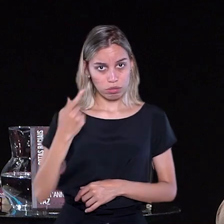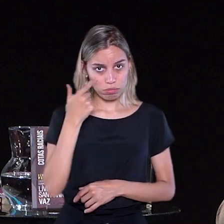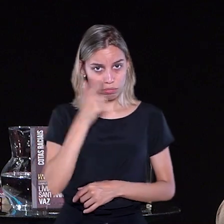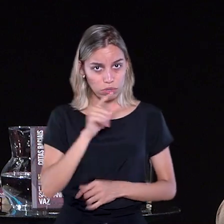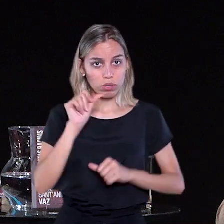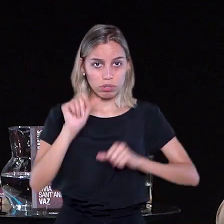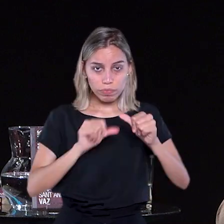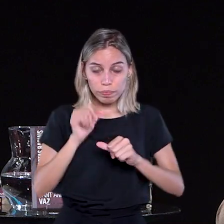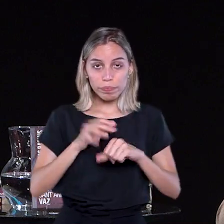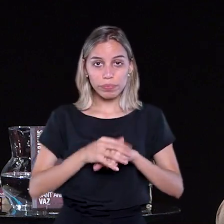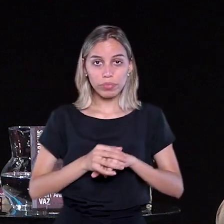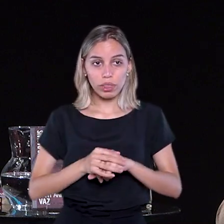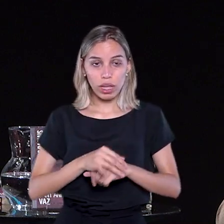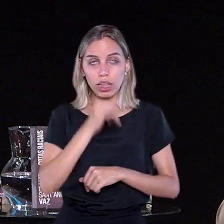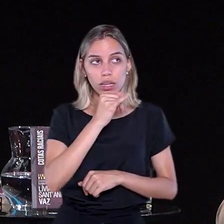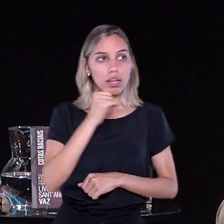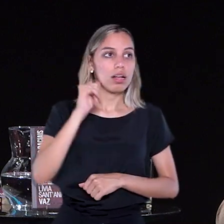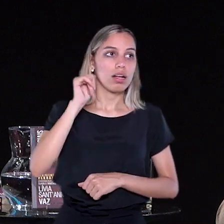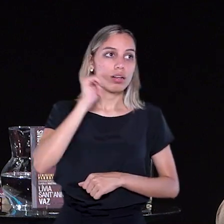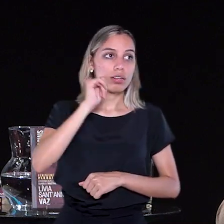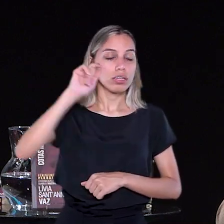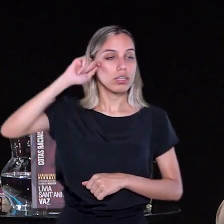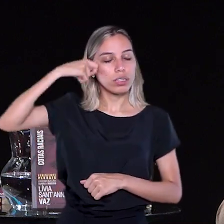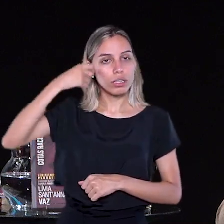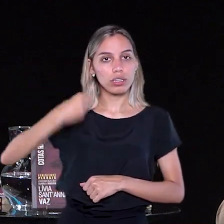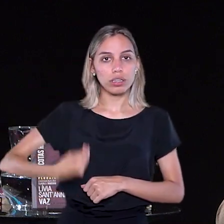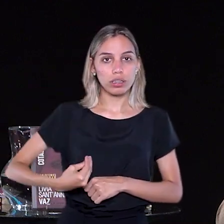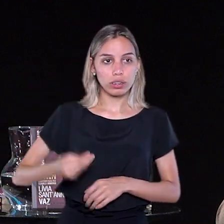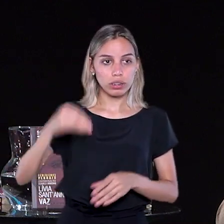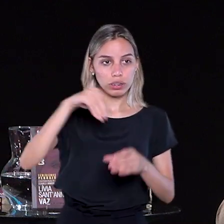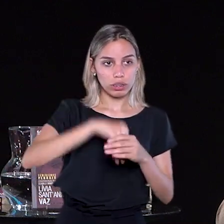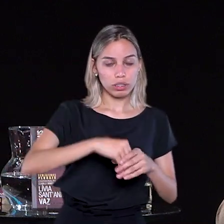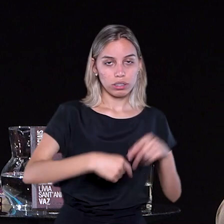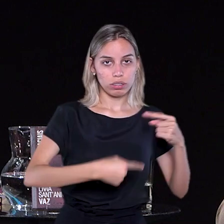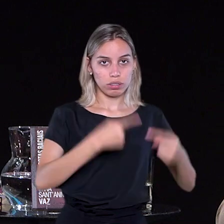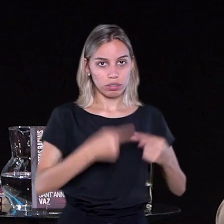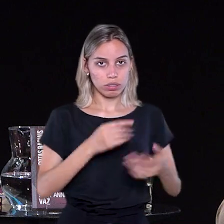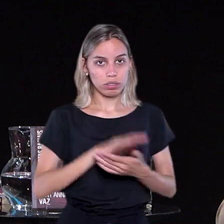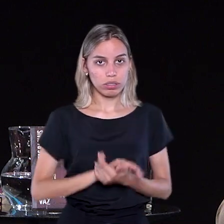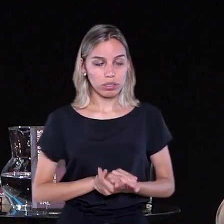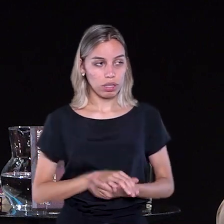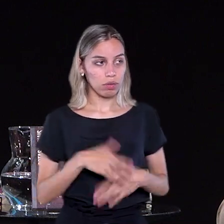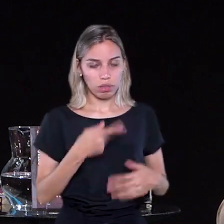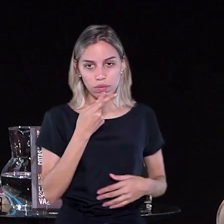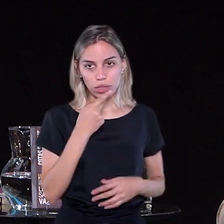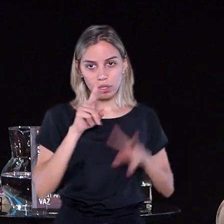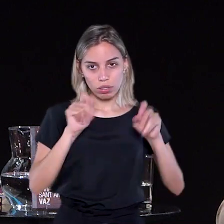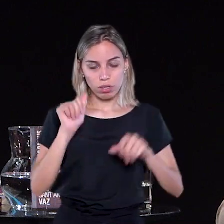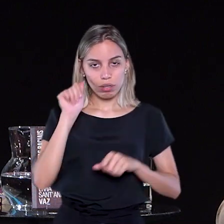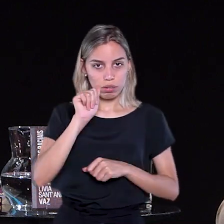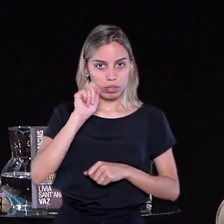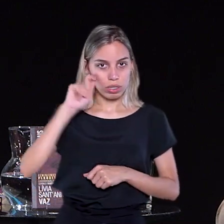mais importante, isso é que importa. Então tá. Mais Se eu alguma lembrar pergunta? também, a gente depois puxa. Ali, Tinha mais ó. alguém ali.